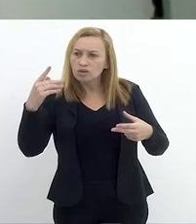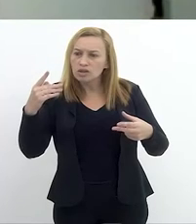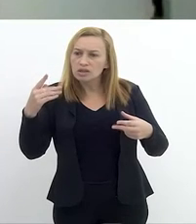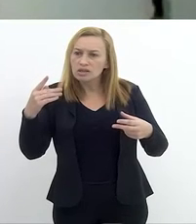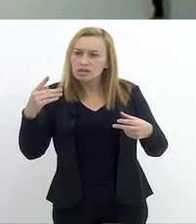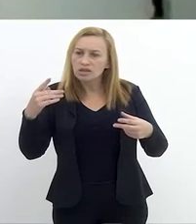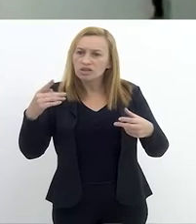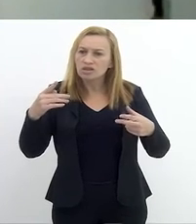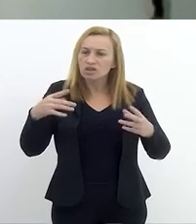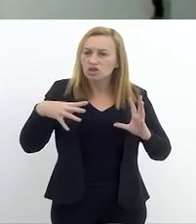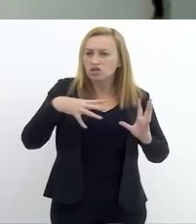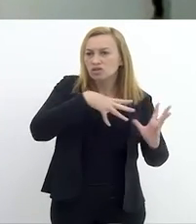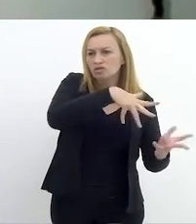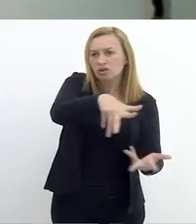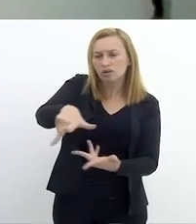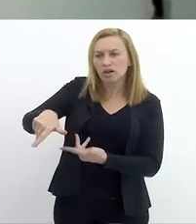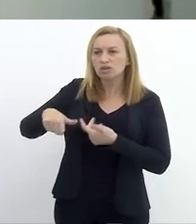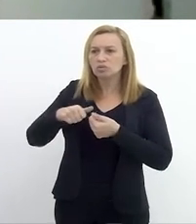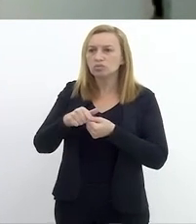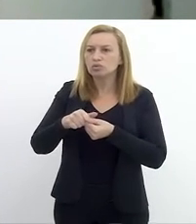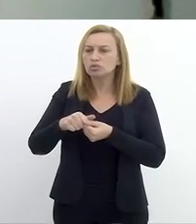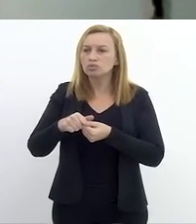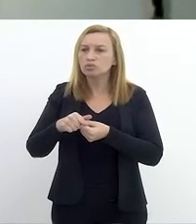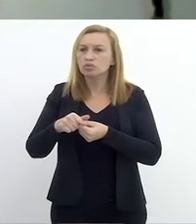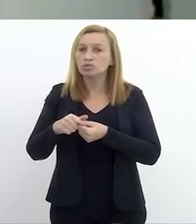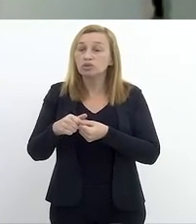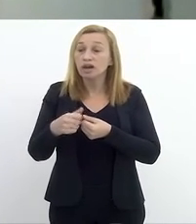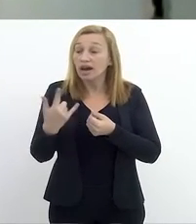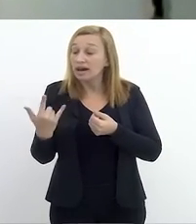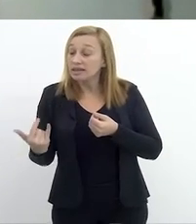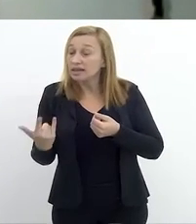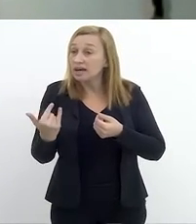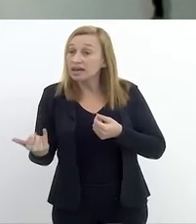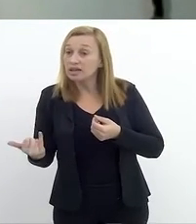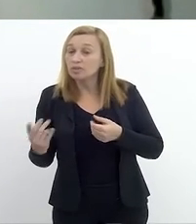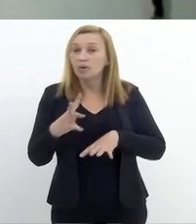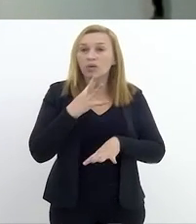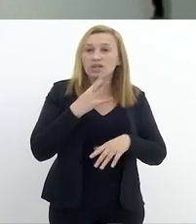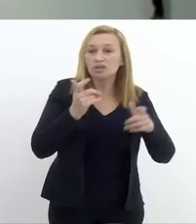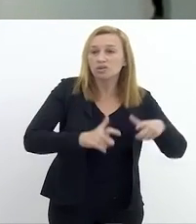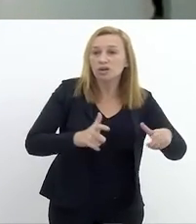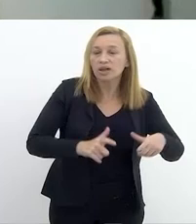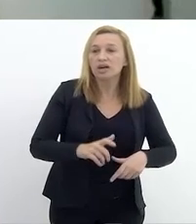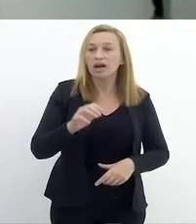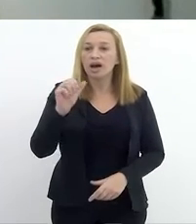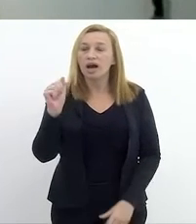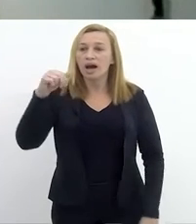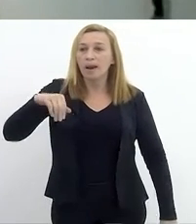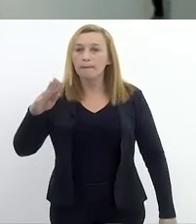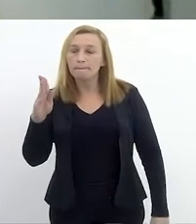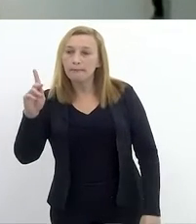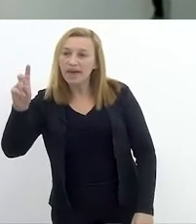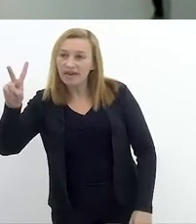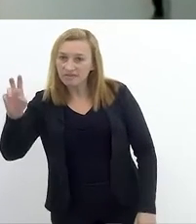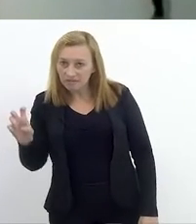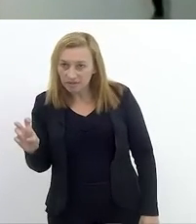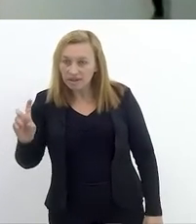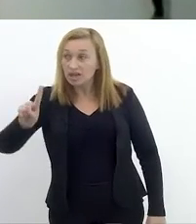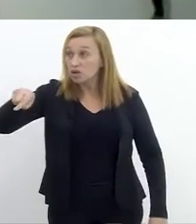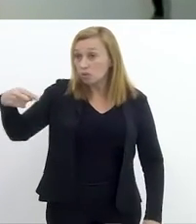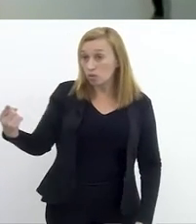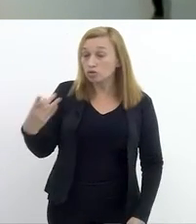né? Empresas como Ambev, L'Oréal, GE, Halliburton,